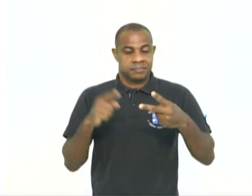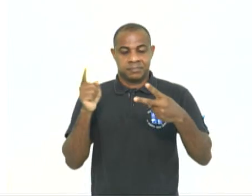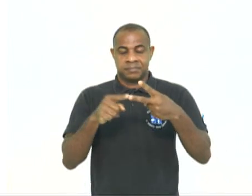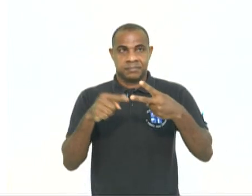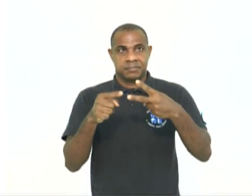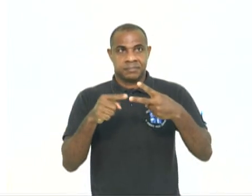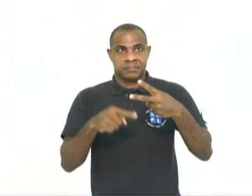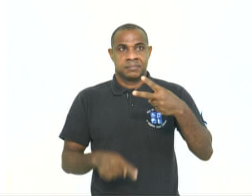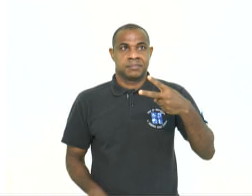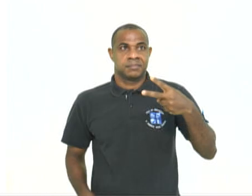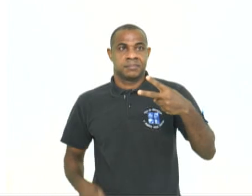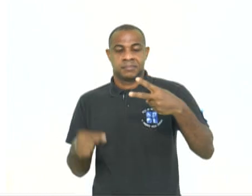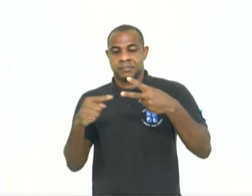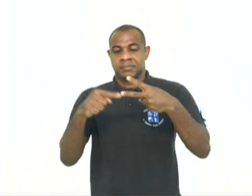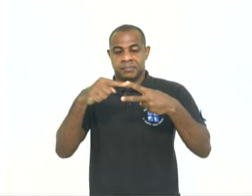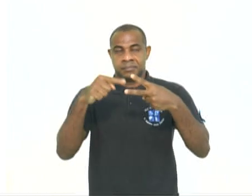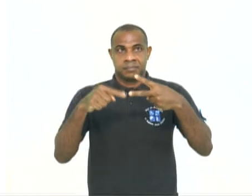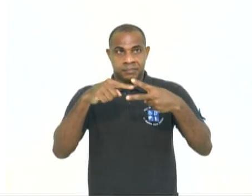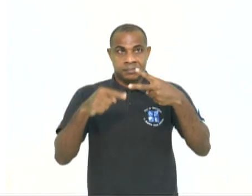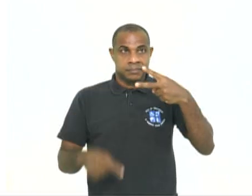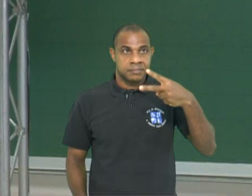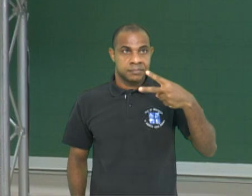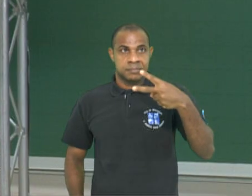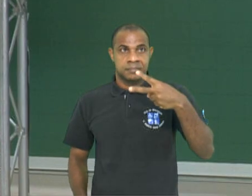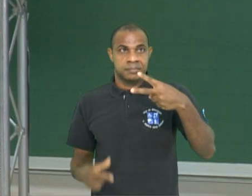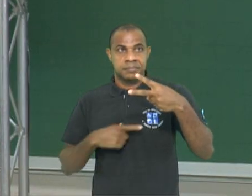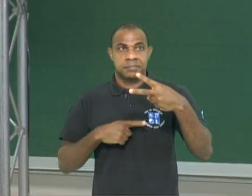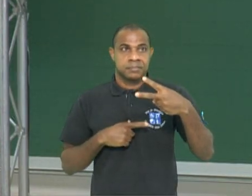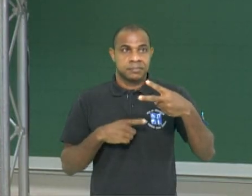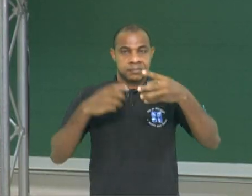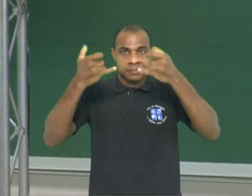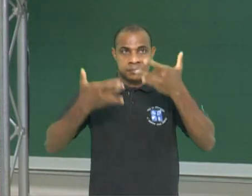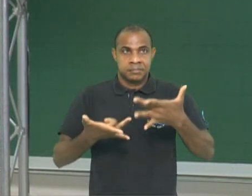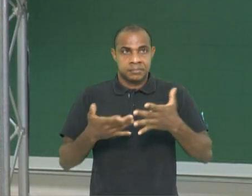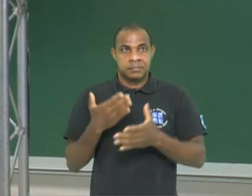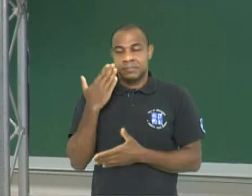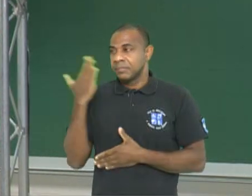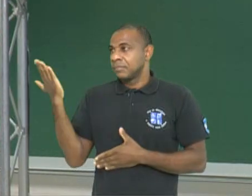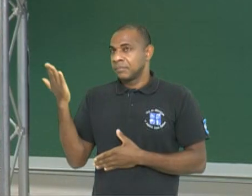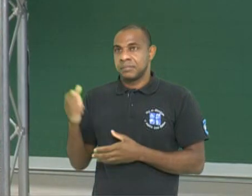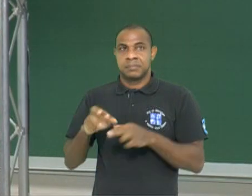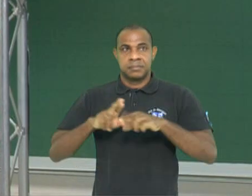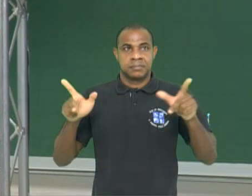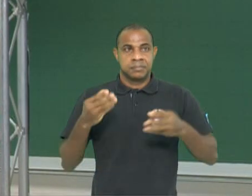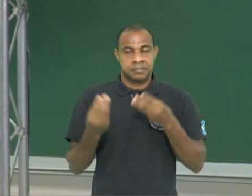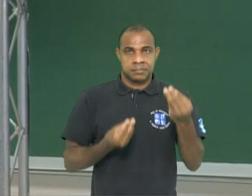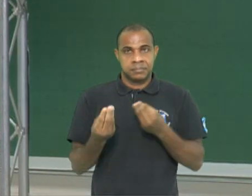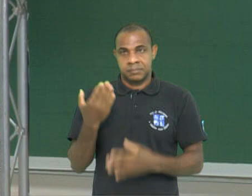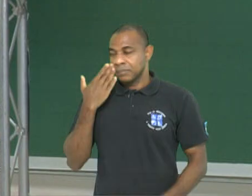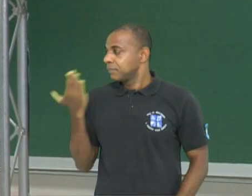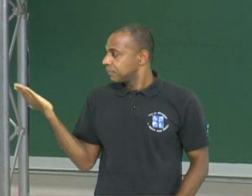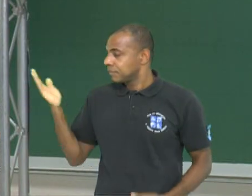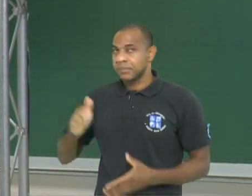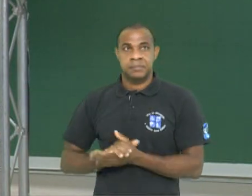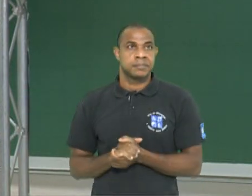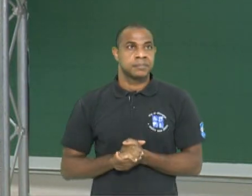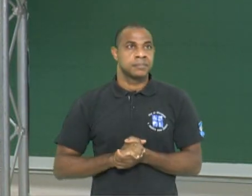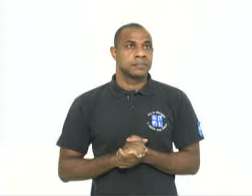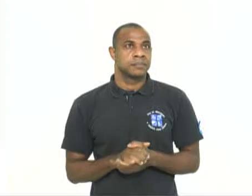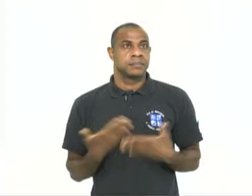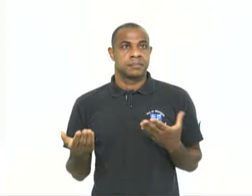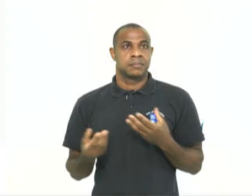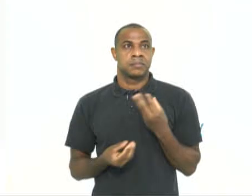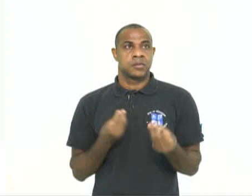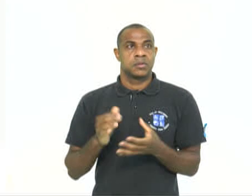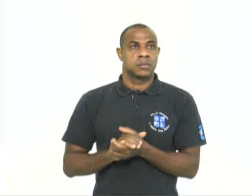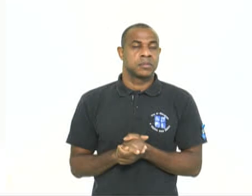os monócitos e os linfócitos, né? Aqui está o esqueminha para vocês mostrando essa diferença. Muito bem. Quando uma bactéria